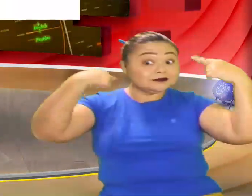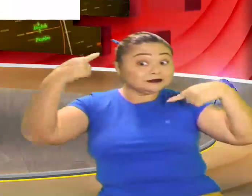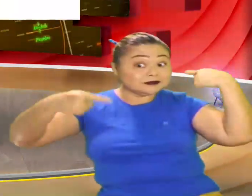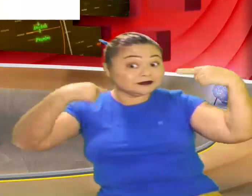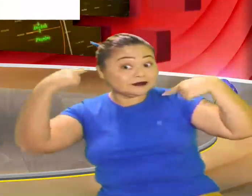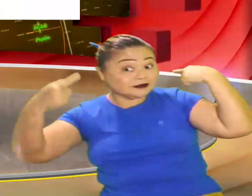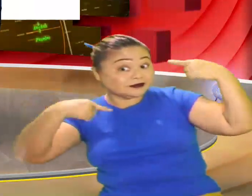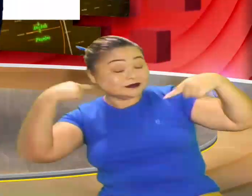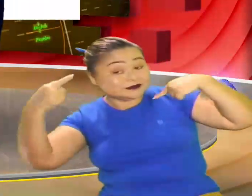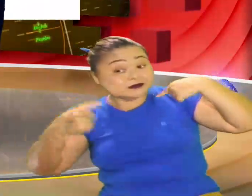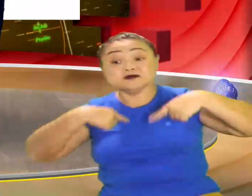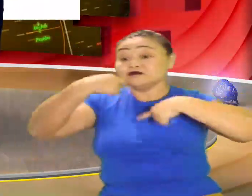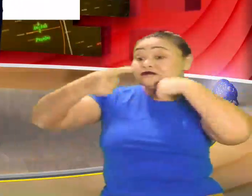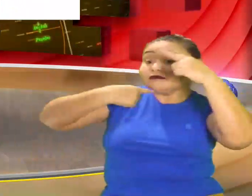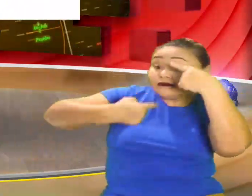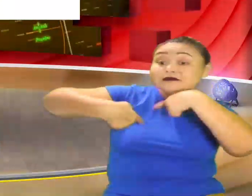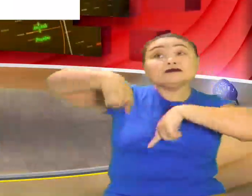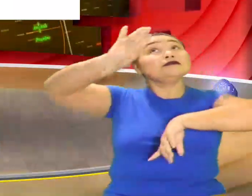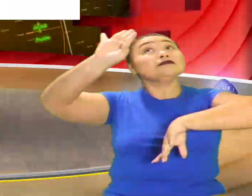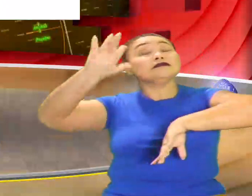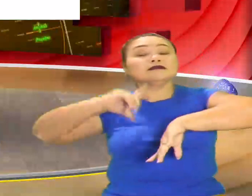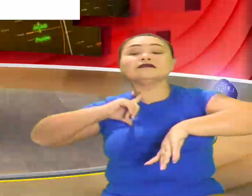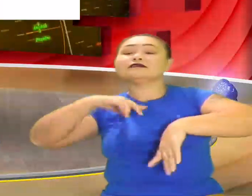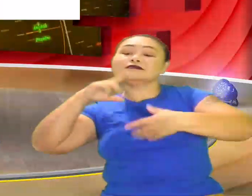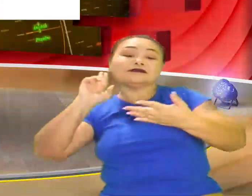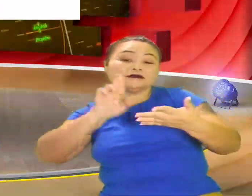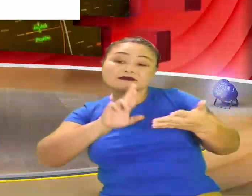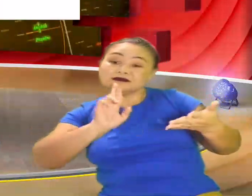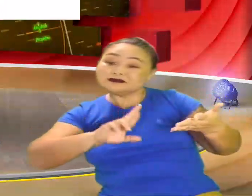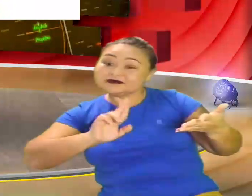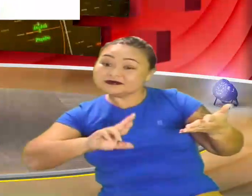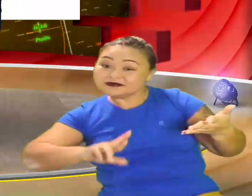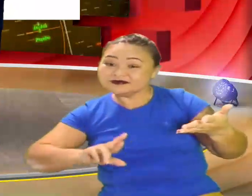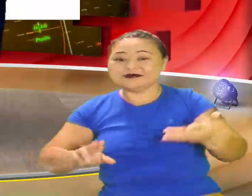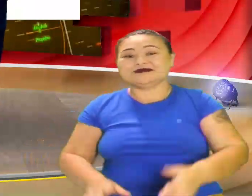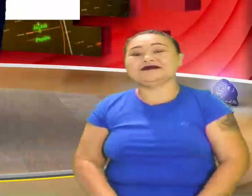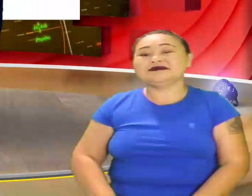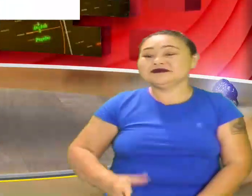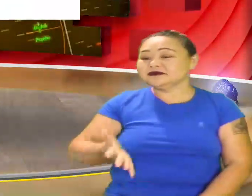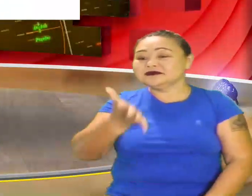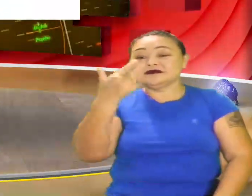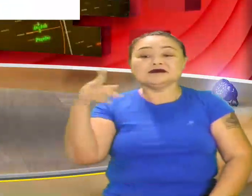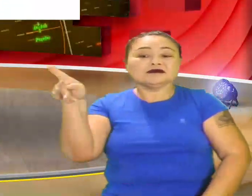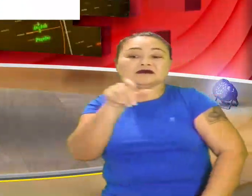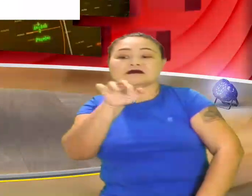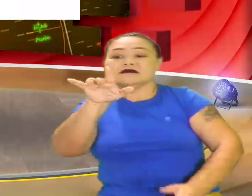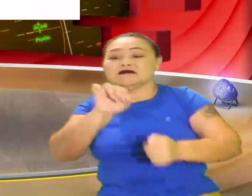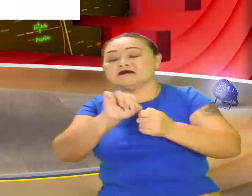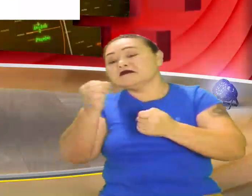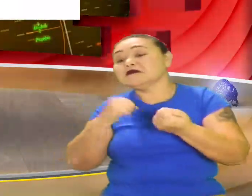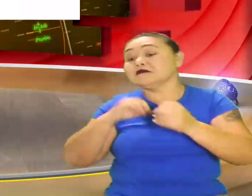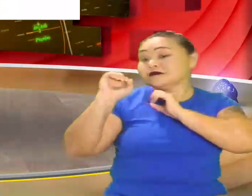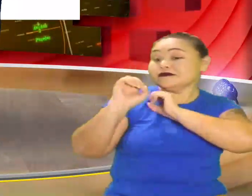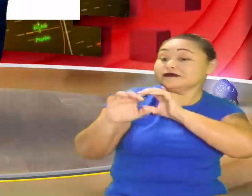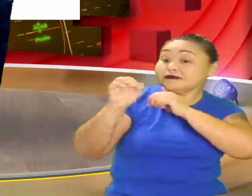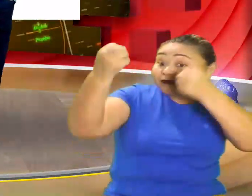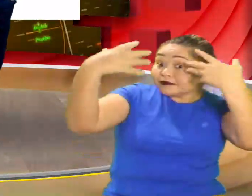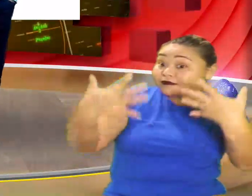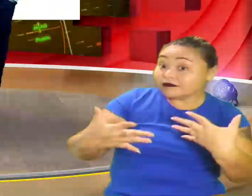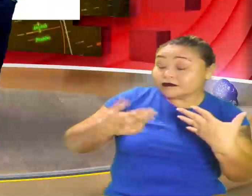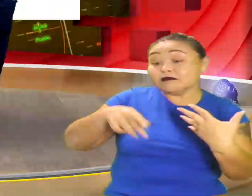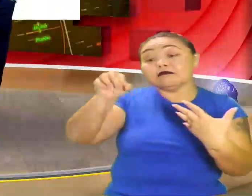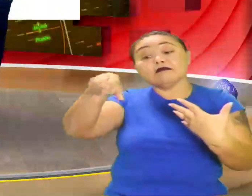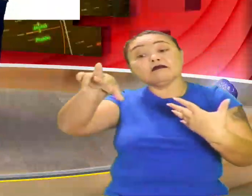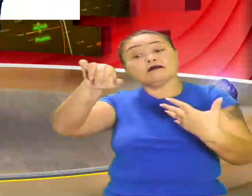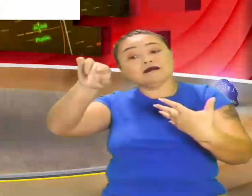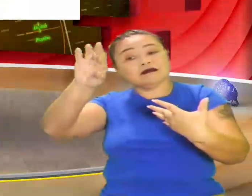te enlouquecendo. Joga a dúvida pro alto, vamos resolvendo. Prof. Lucy vai te explicar.